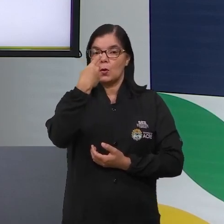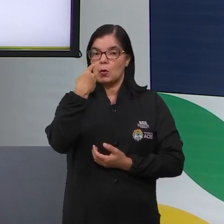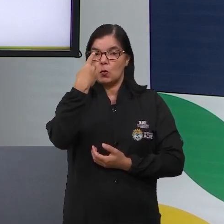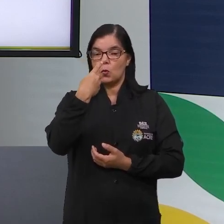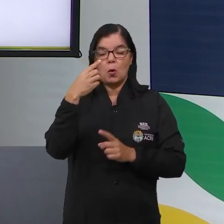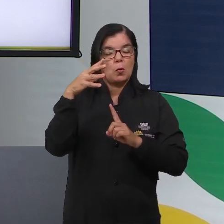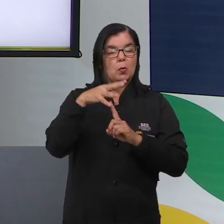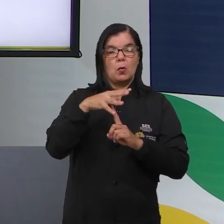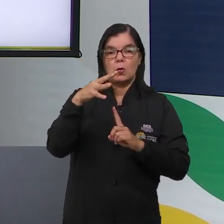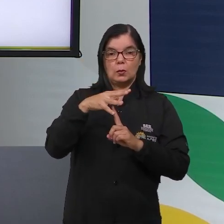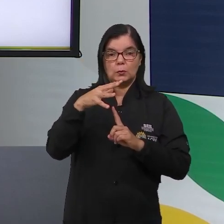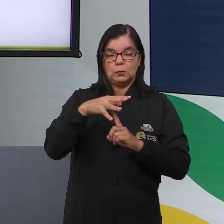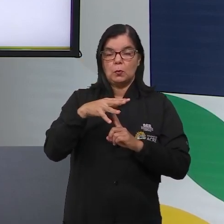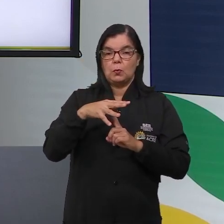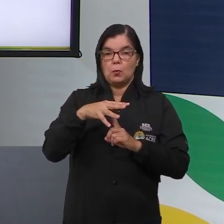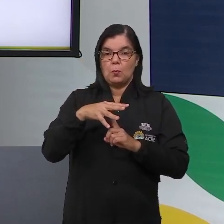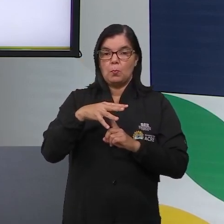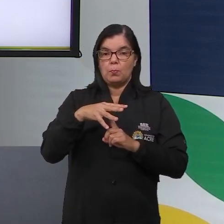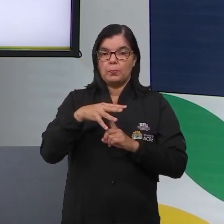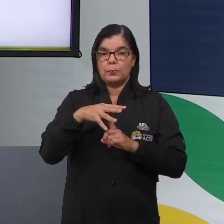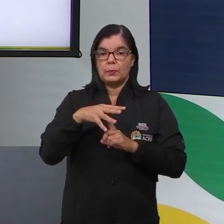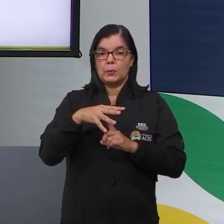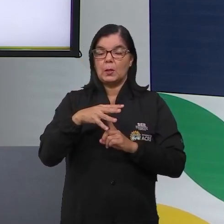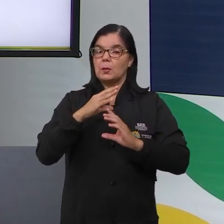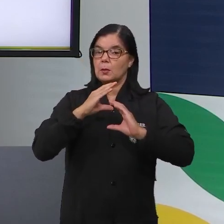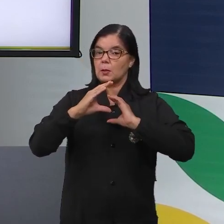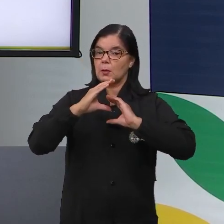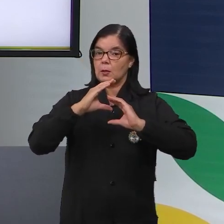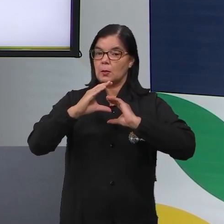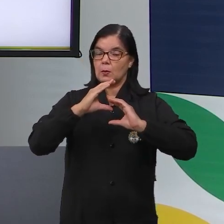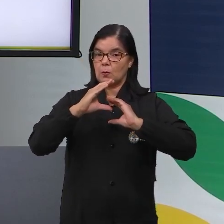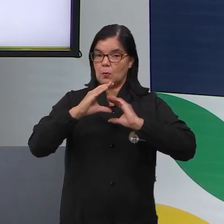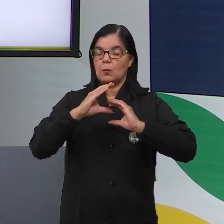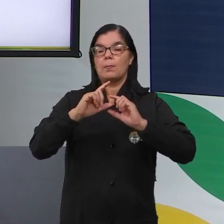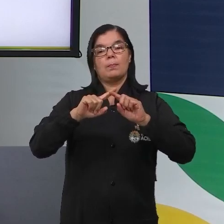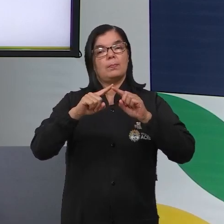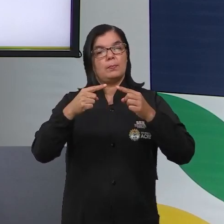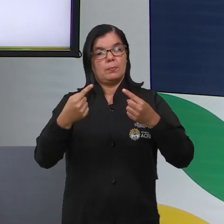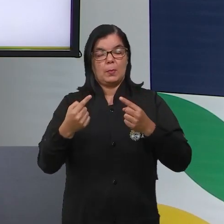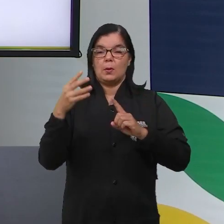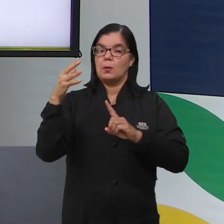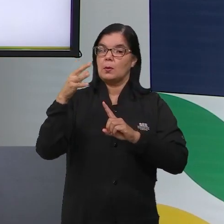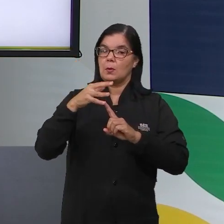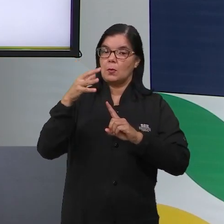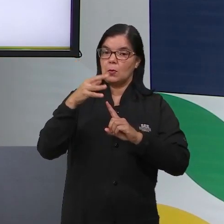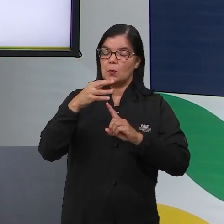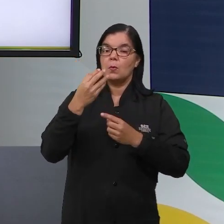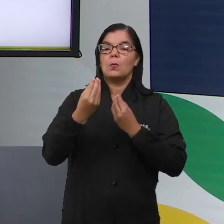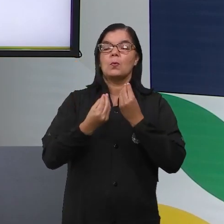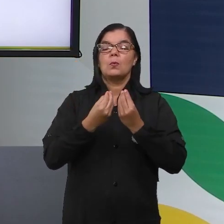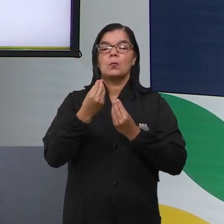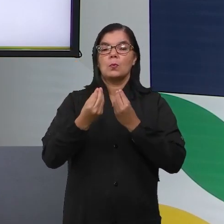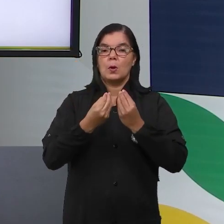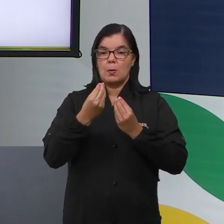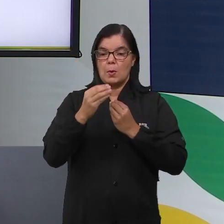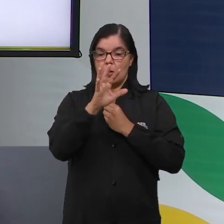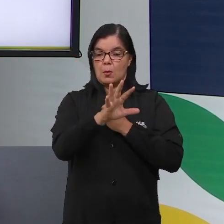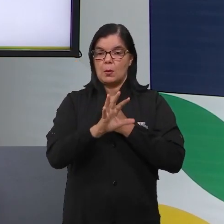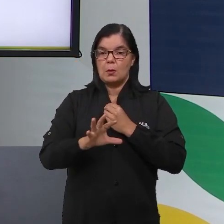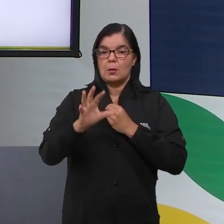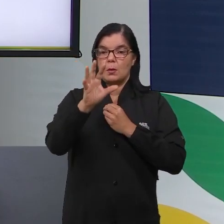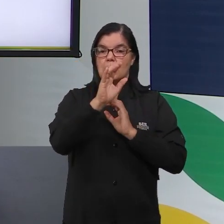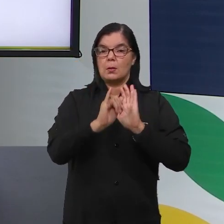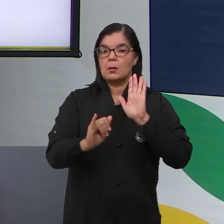não influenciar tanto na comunicação, mas ela influencia como mapeamento